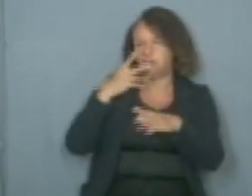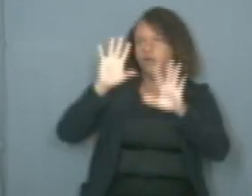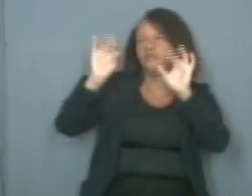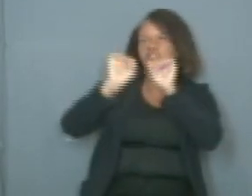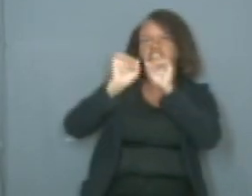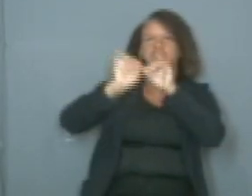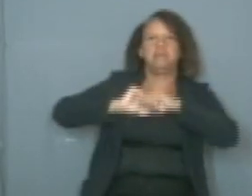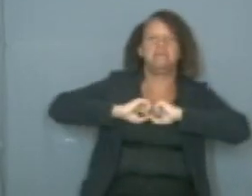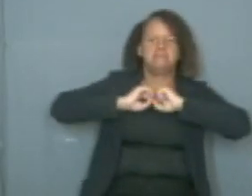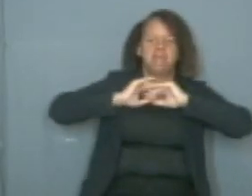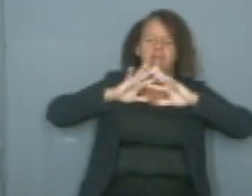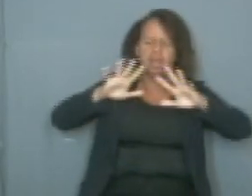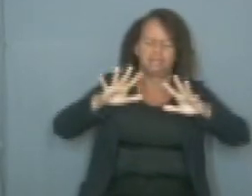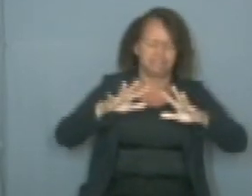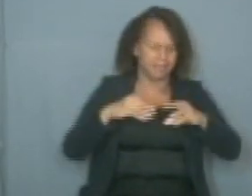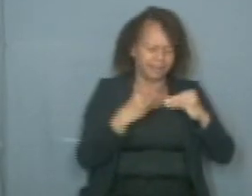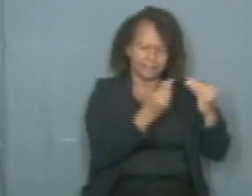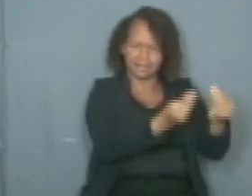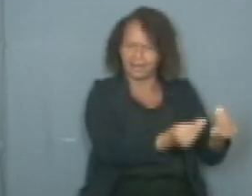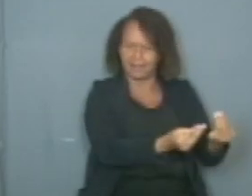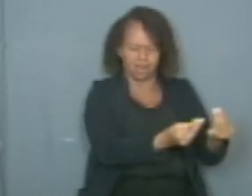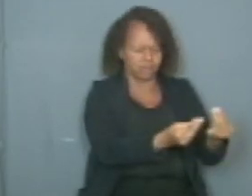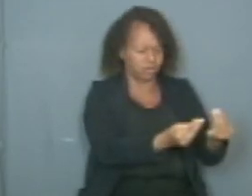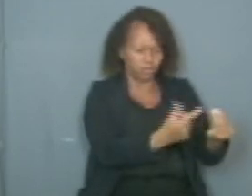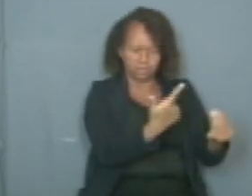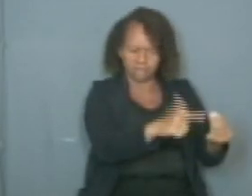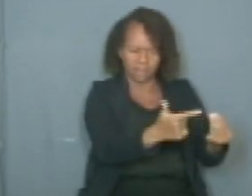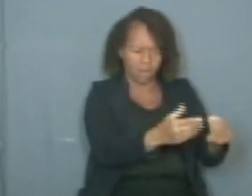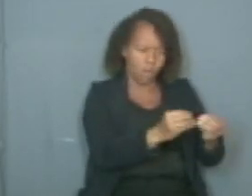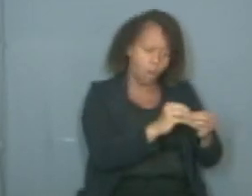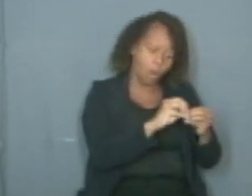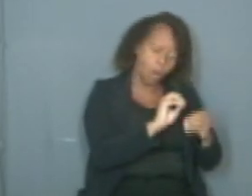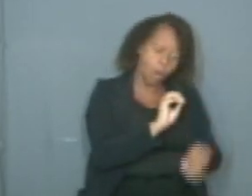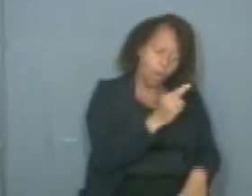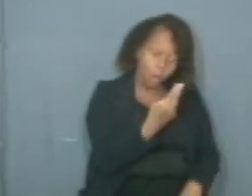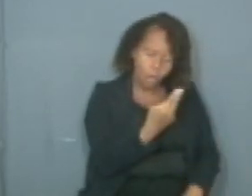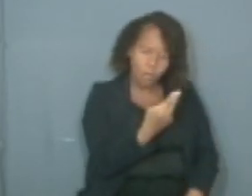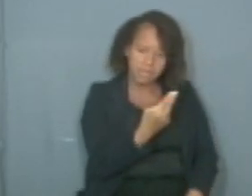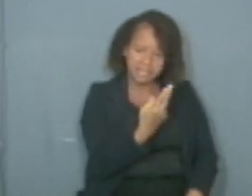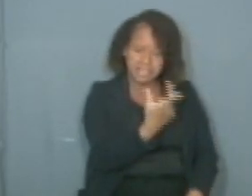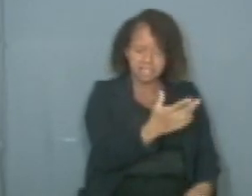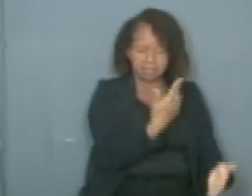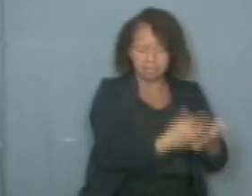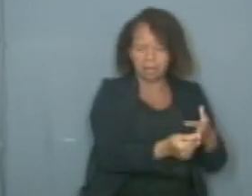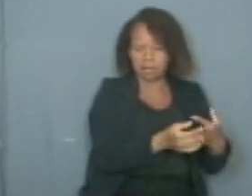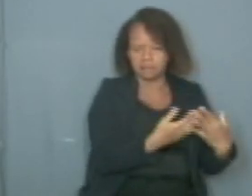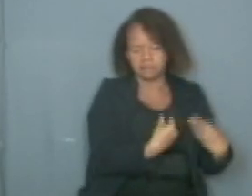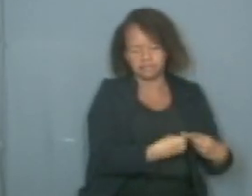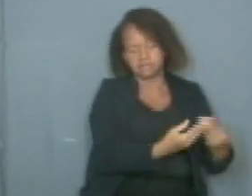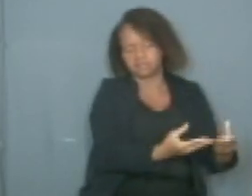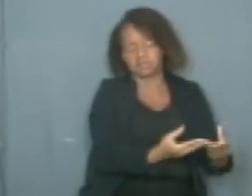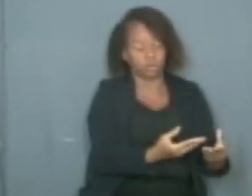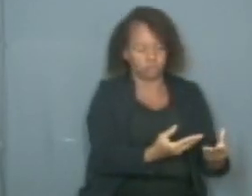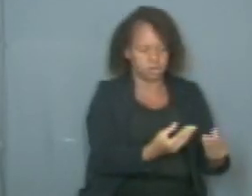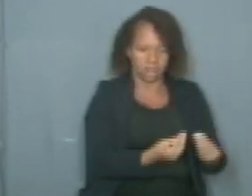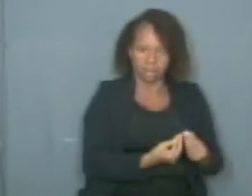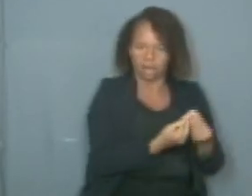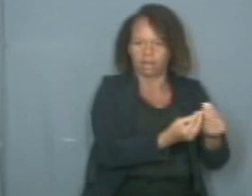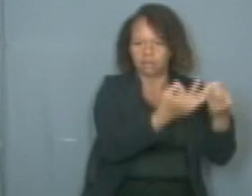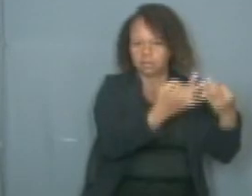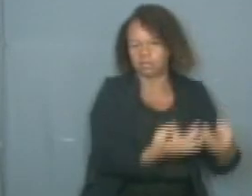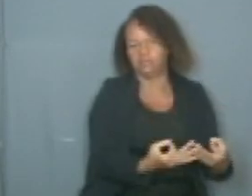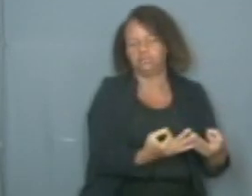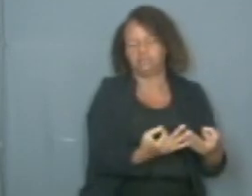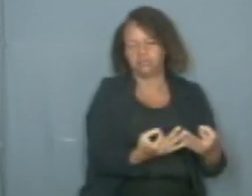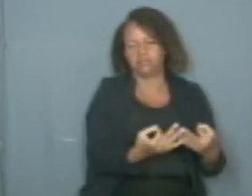quê, mas a entrega ou não existe, ou quando existe, ela é de qualquer jeito. Isso não é entregar.